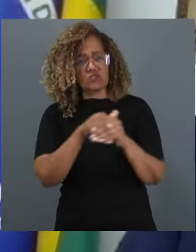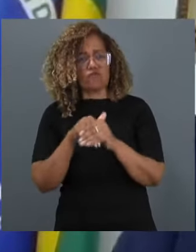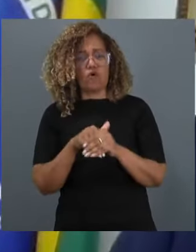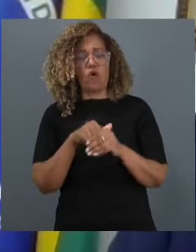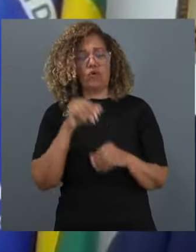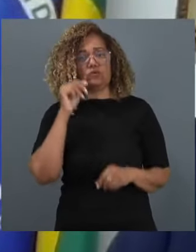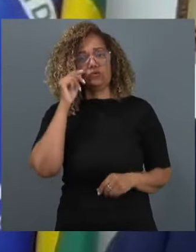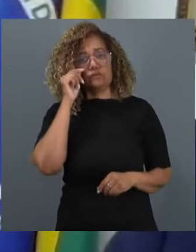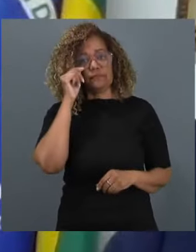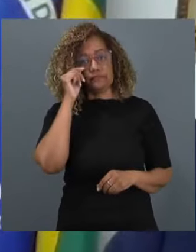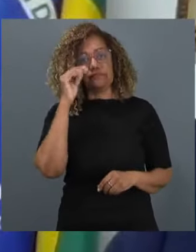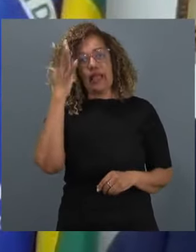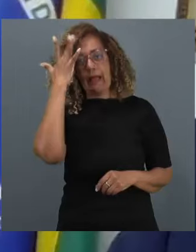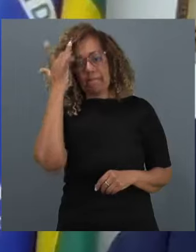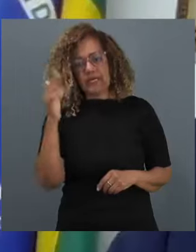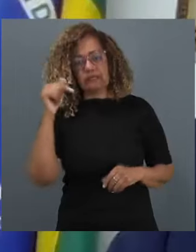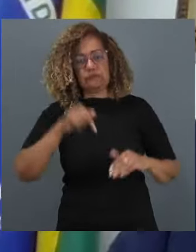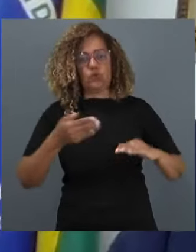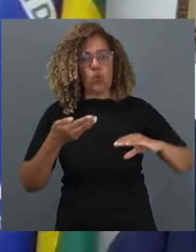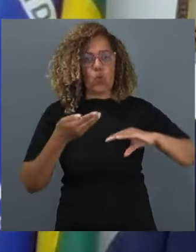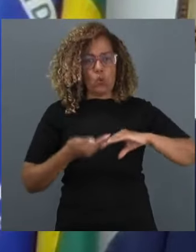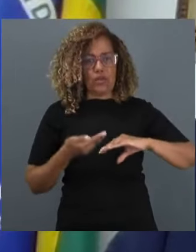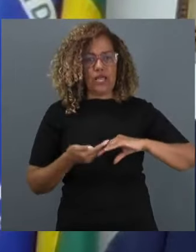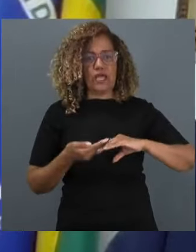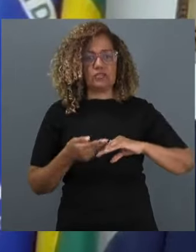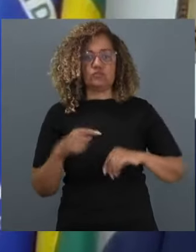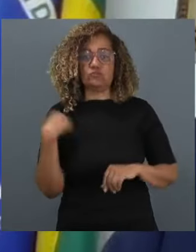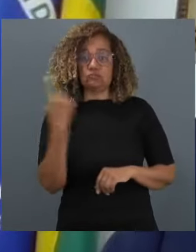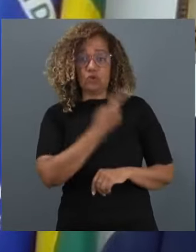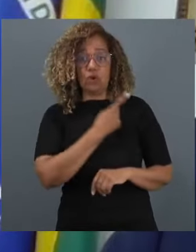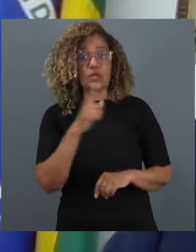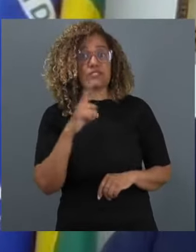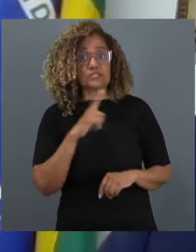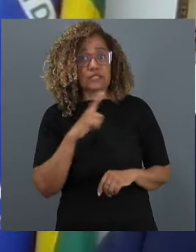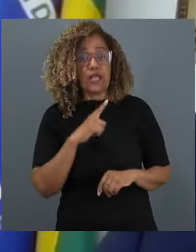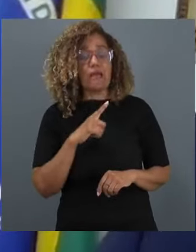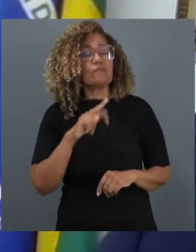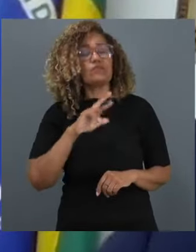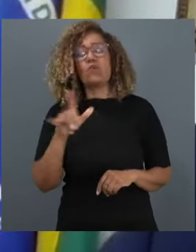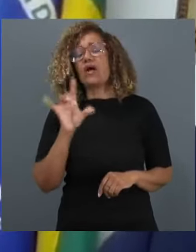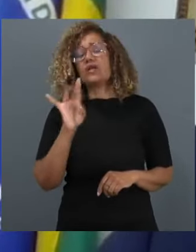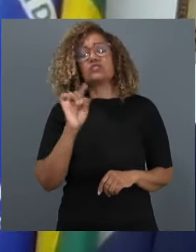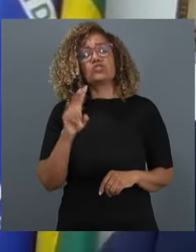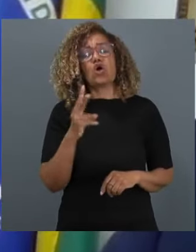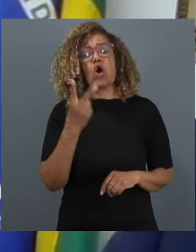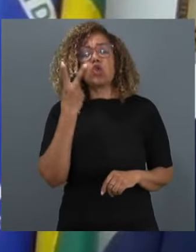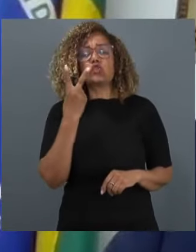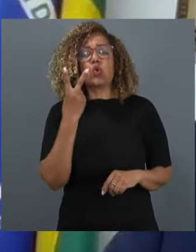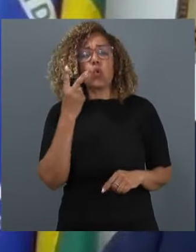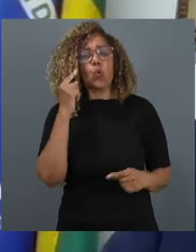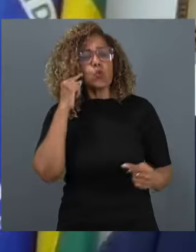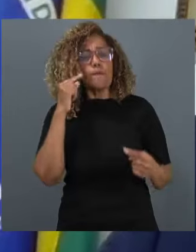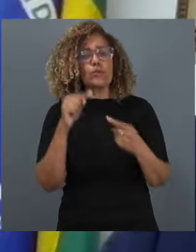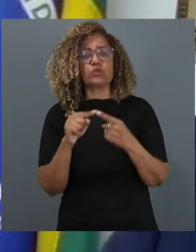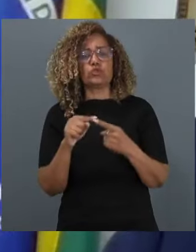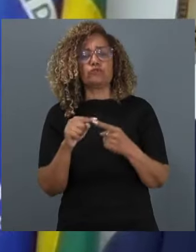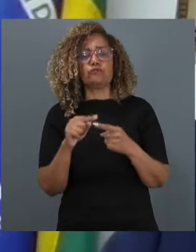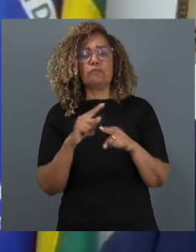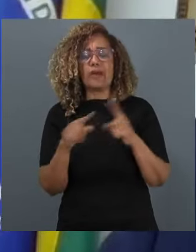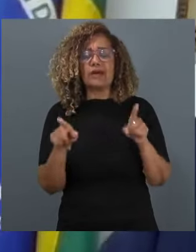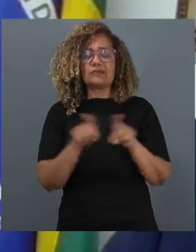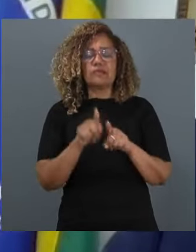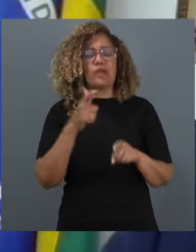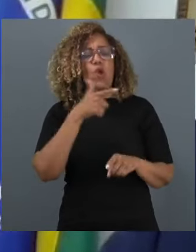46, amanhã no Congresso Nacional. Nós temos não apenas esses 2 motivos que eu citei, mas